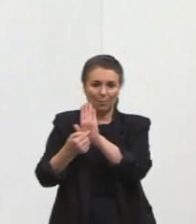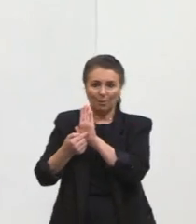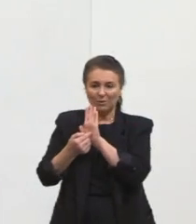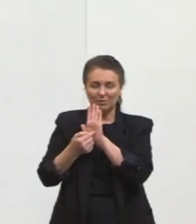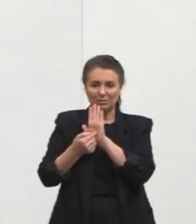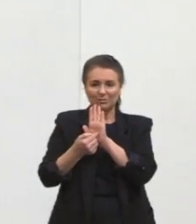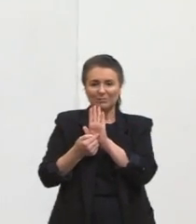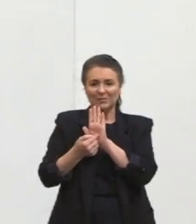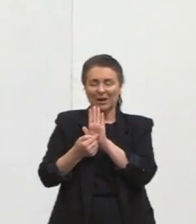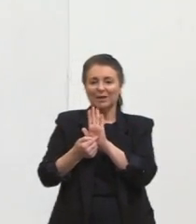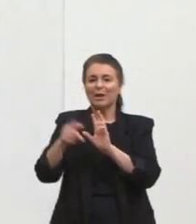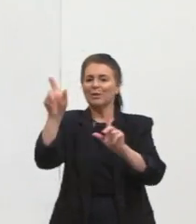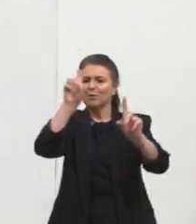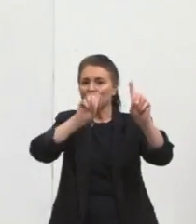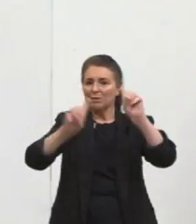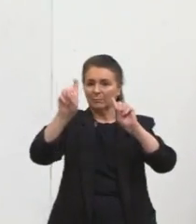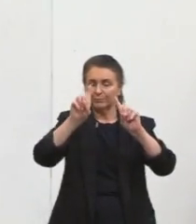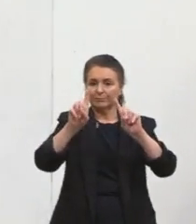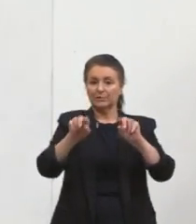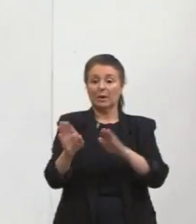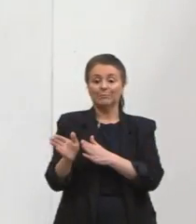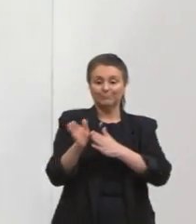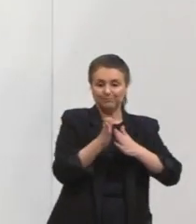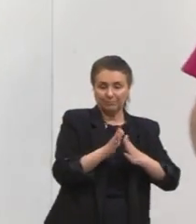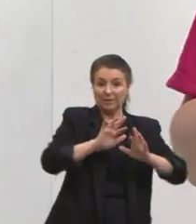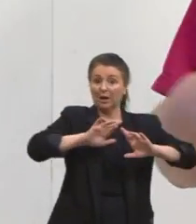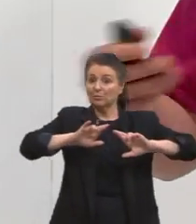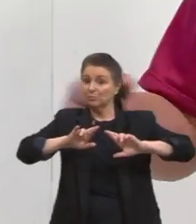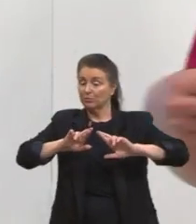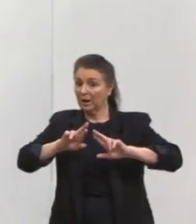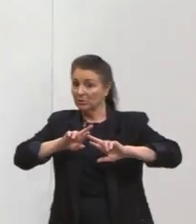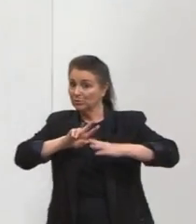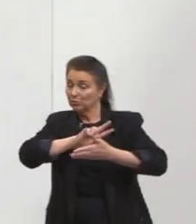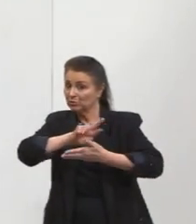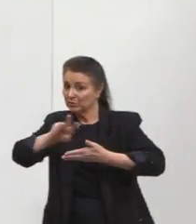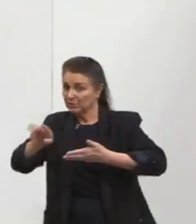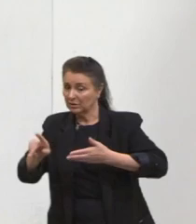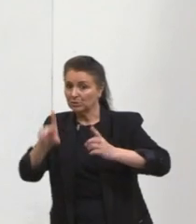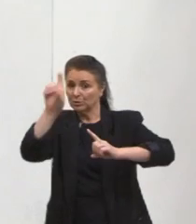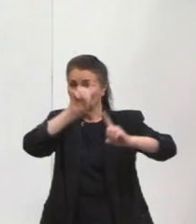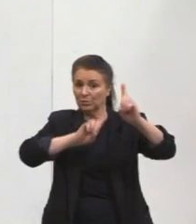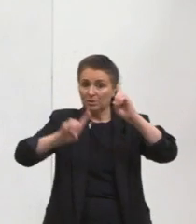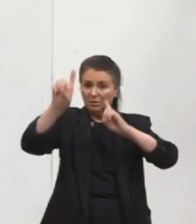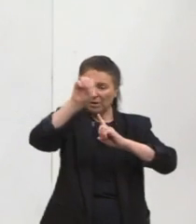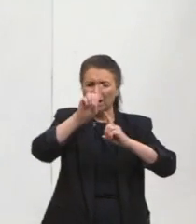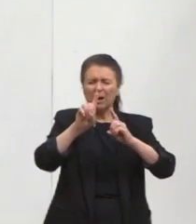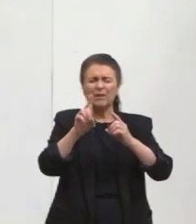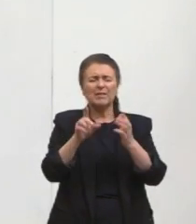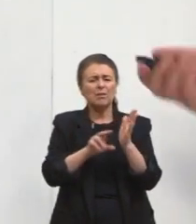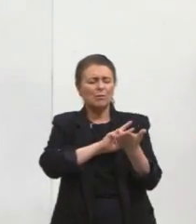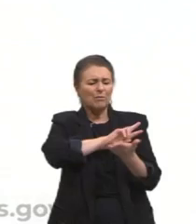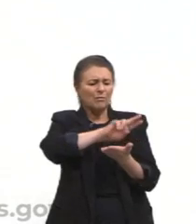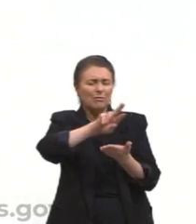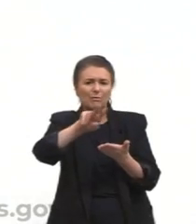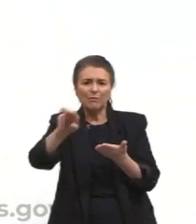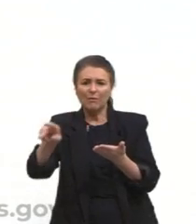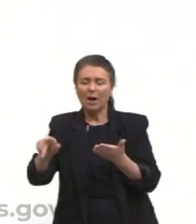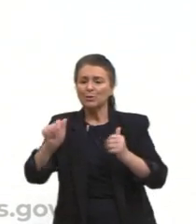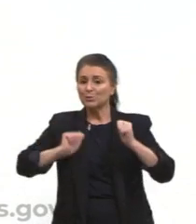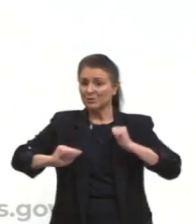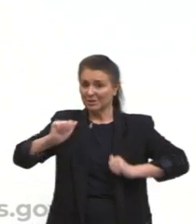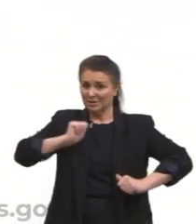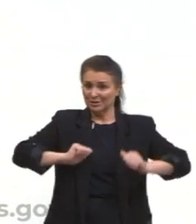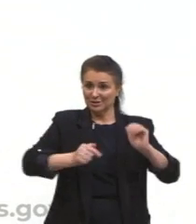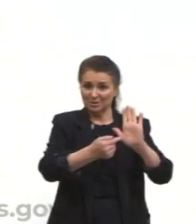essa diversidade do carnaval a gente ela foi retratada por vários artistas ao longo da história da arte né eu trago aqui para vocês